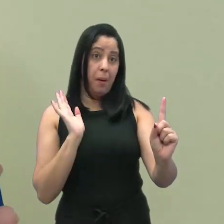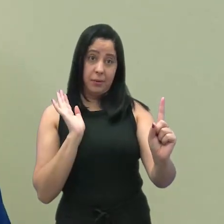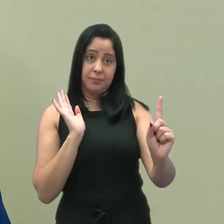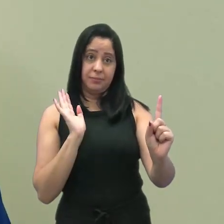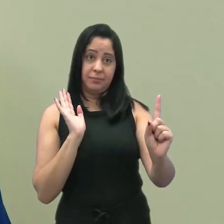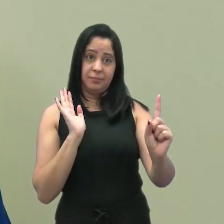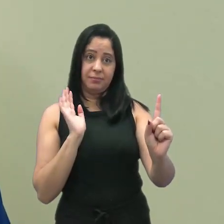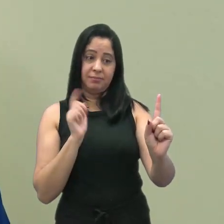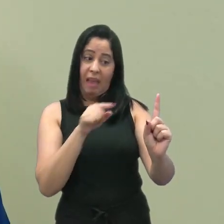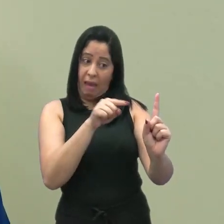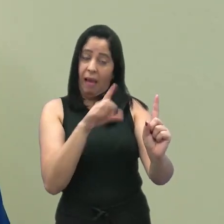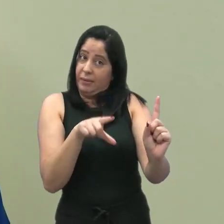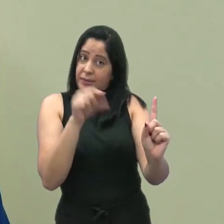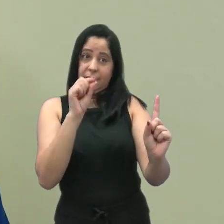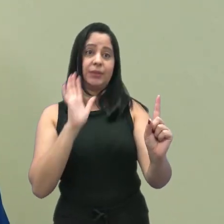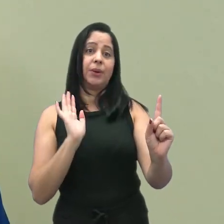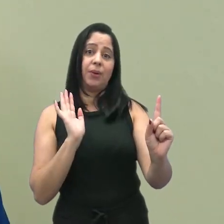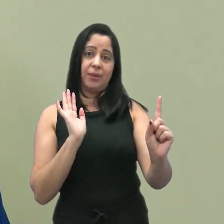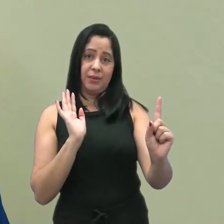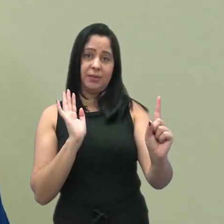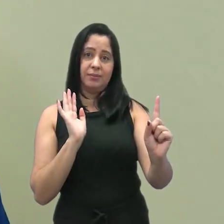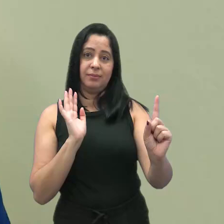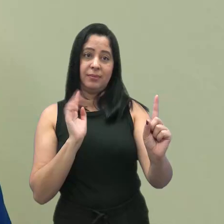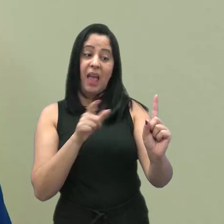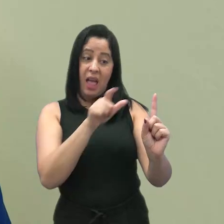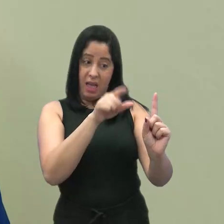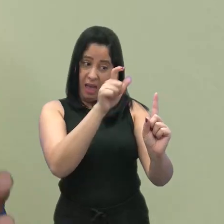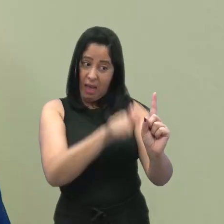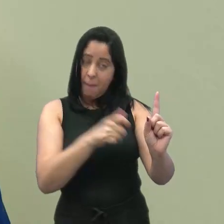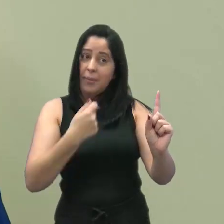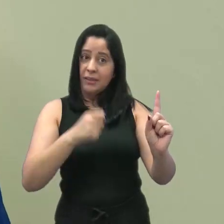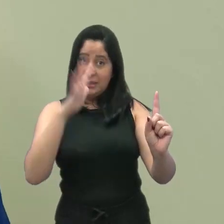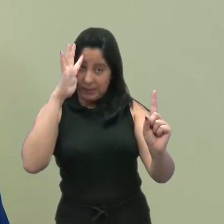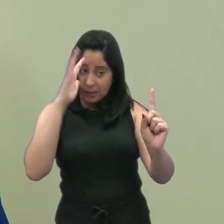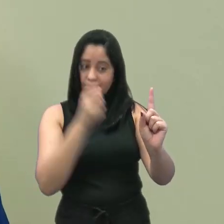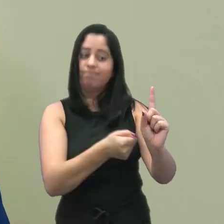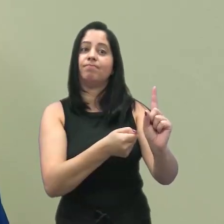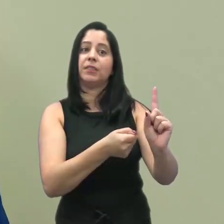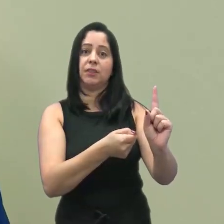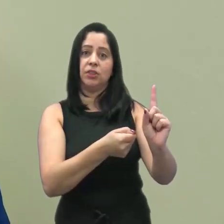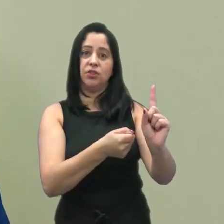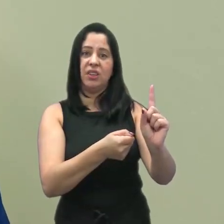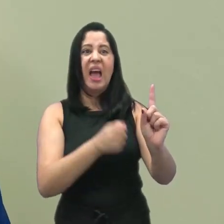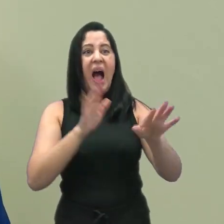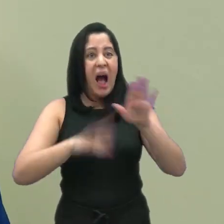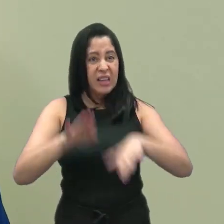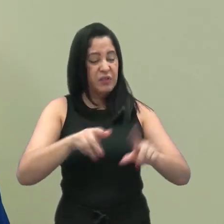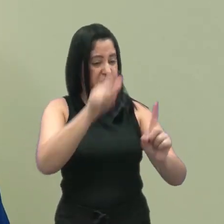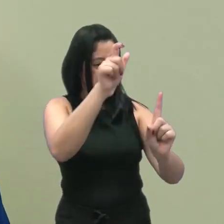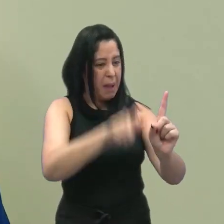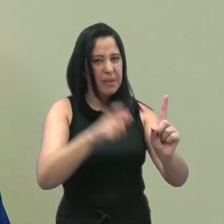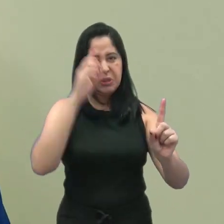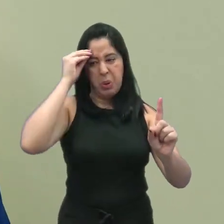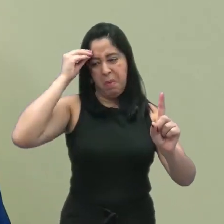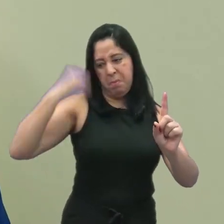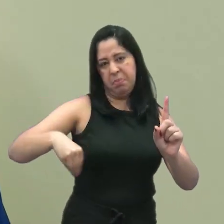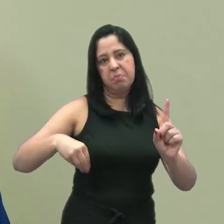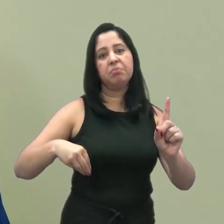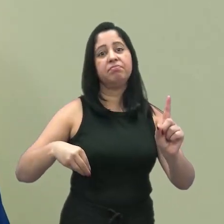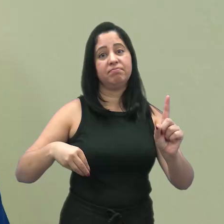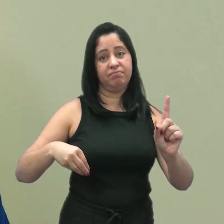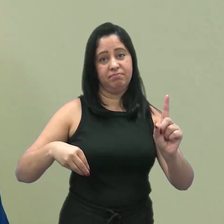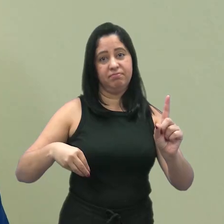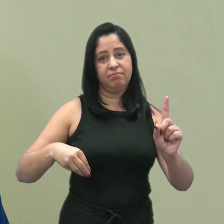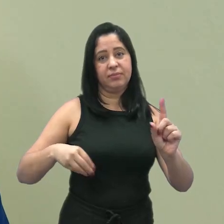vai depender dela, porque ela vai ter que ter uma decisão. Muita gente desiste do grupo depois desse